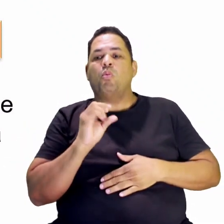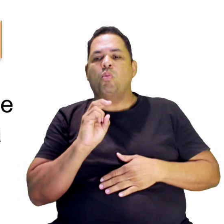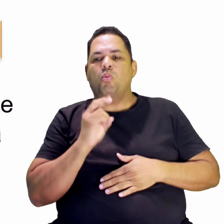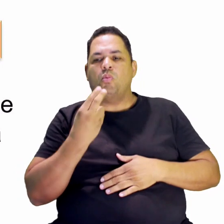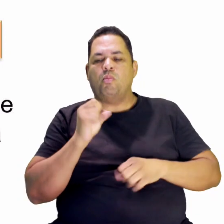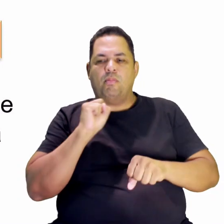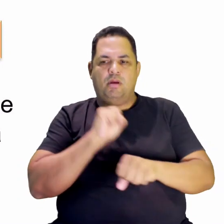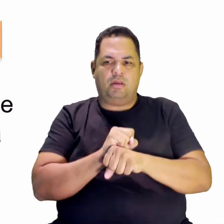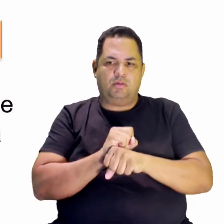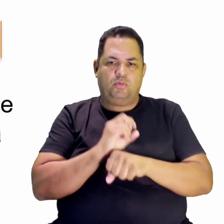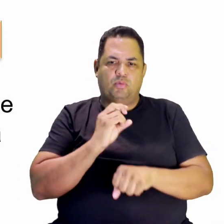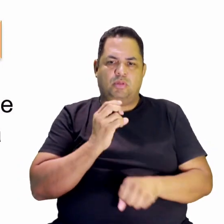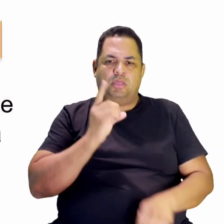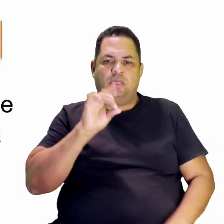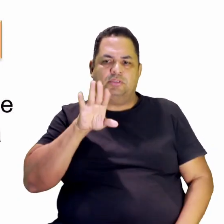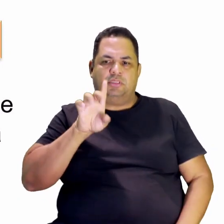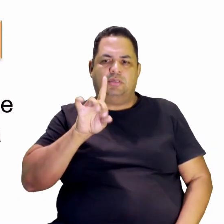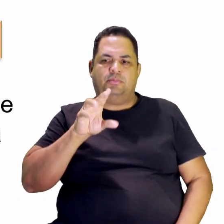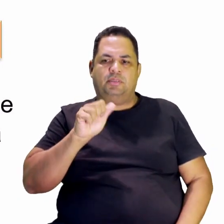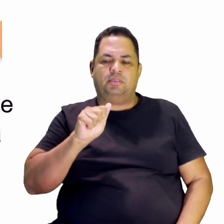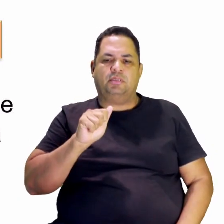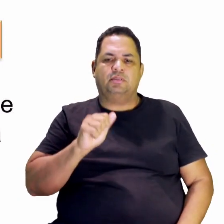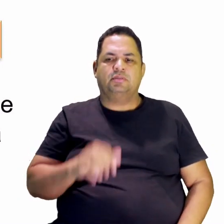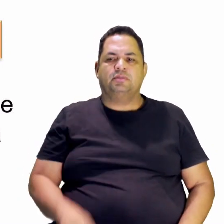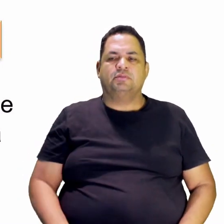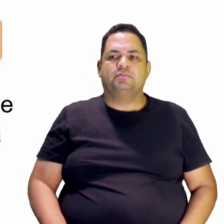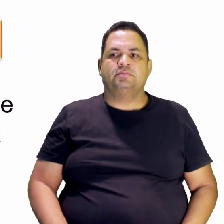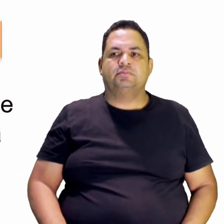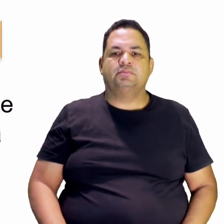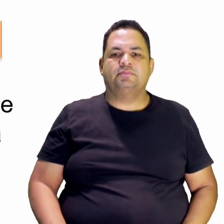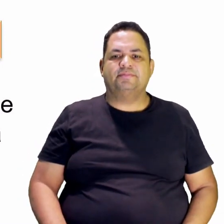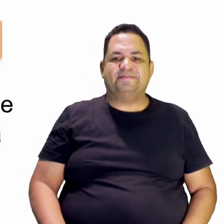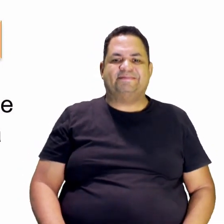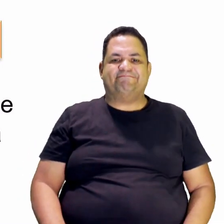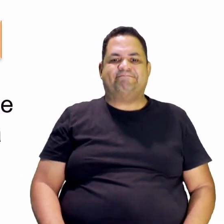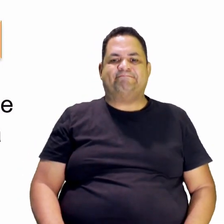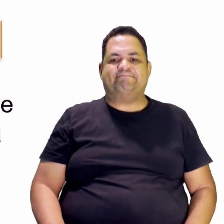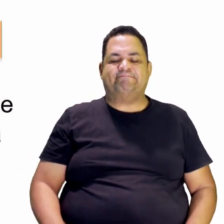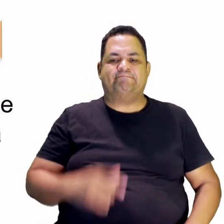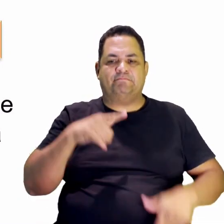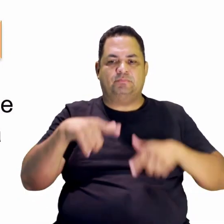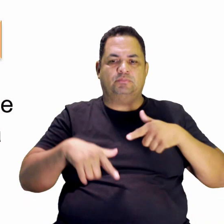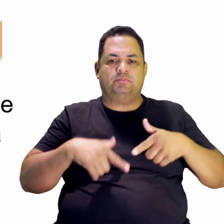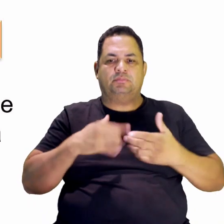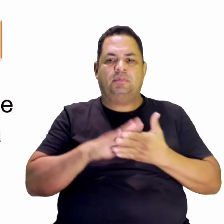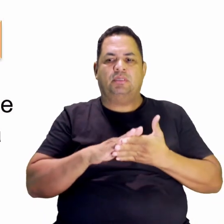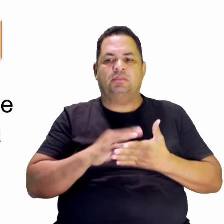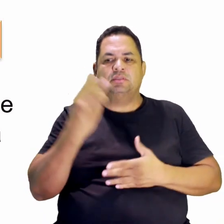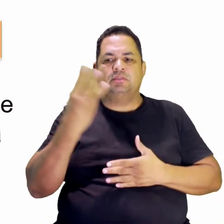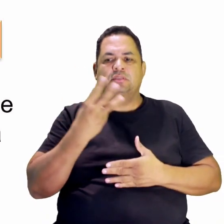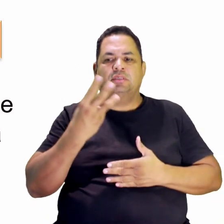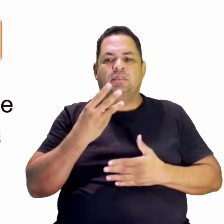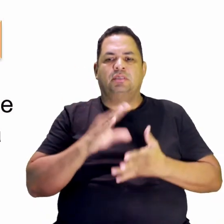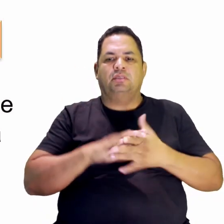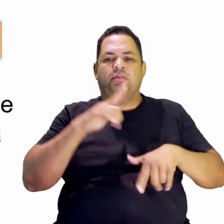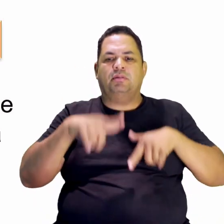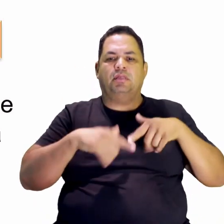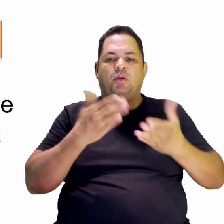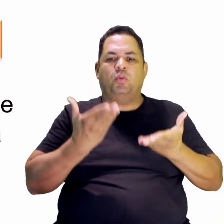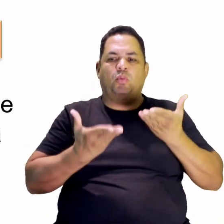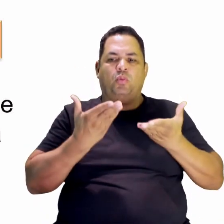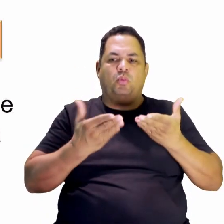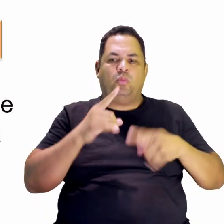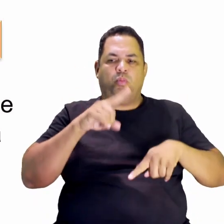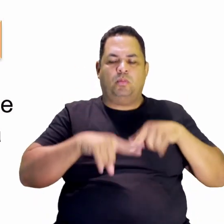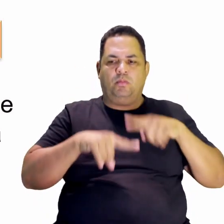aí a dinâmica que vai fazer isso. A terceira lei, ela trabalha o equilíbrio dos corpos, então aí nós